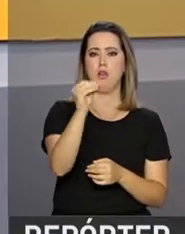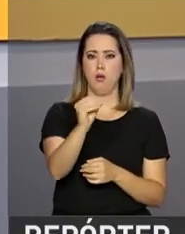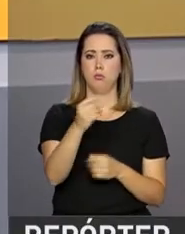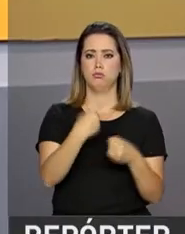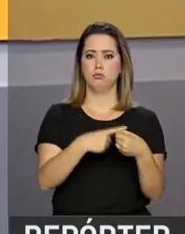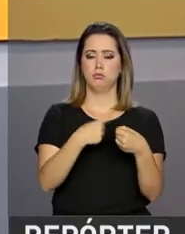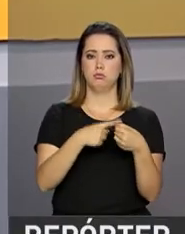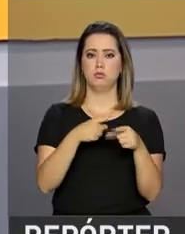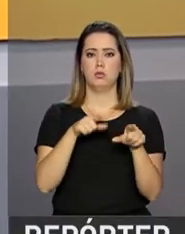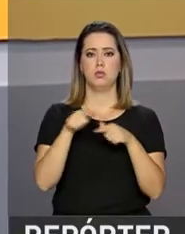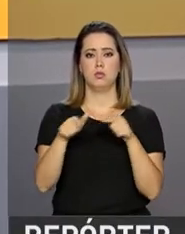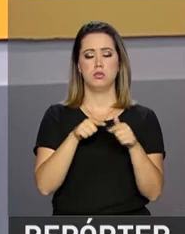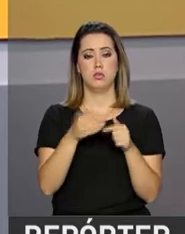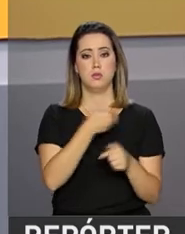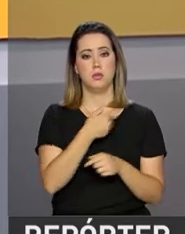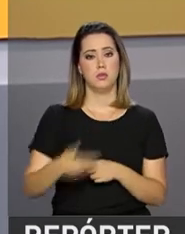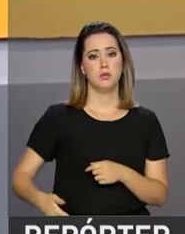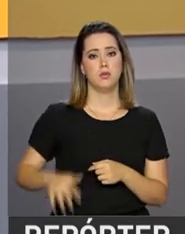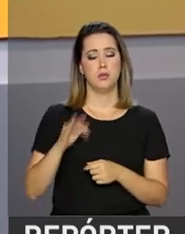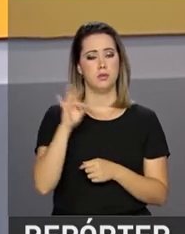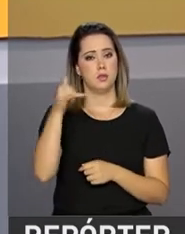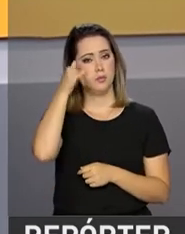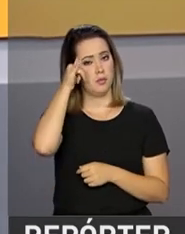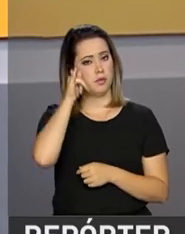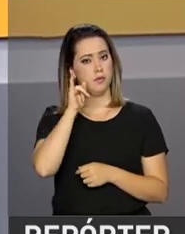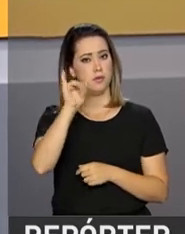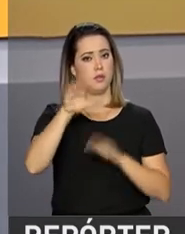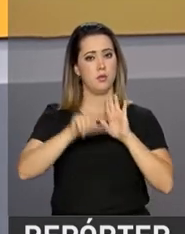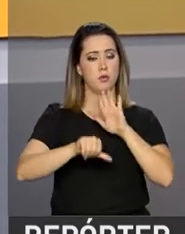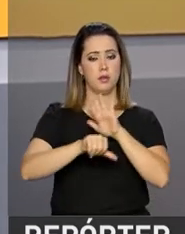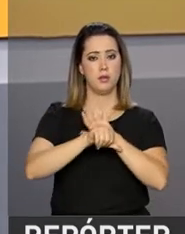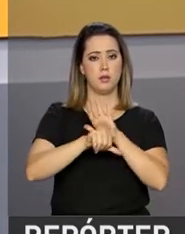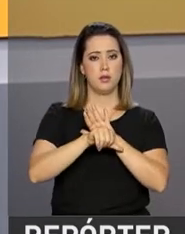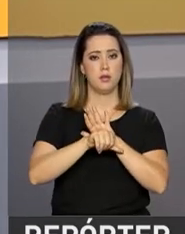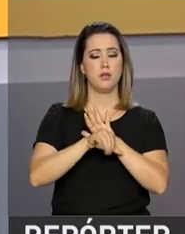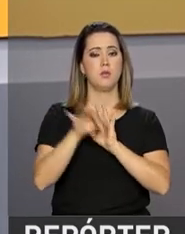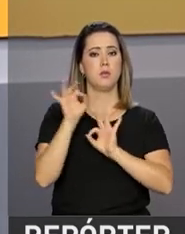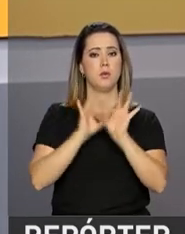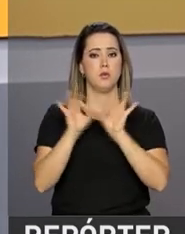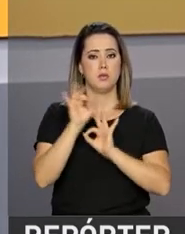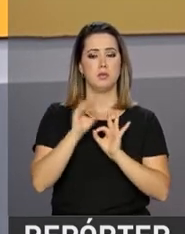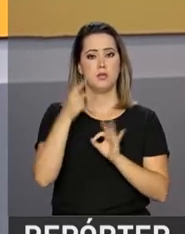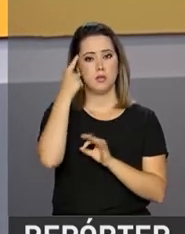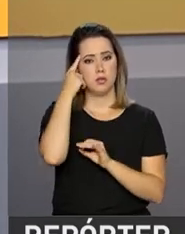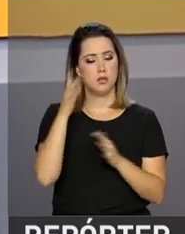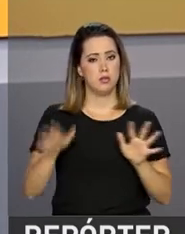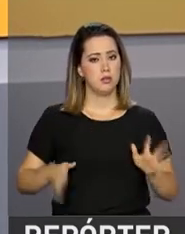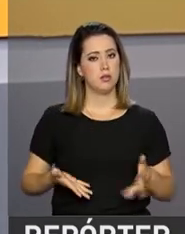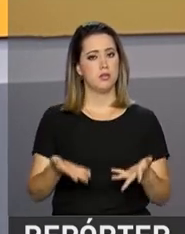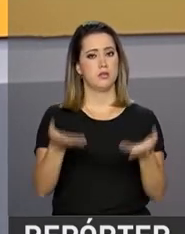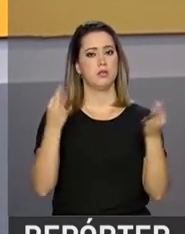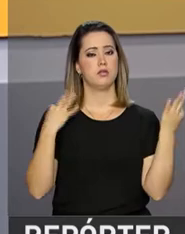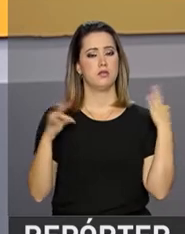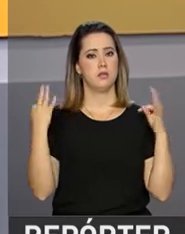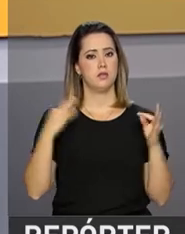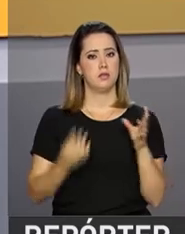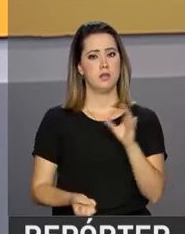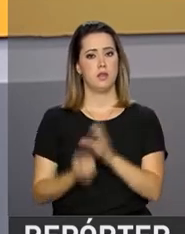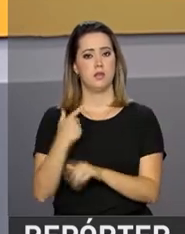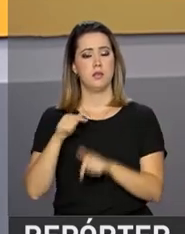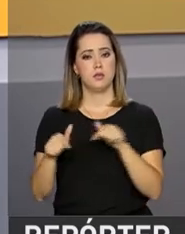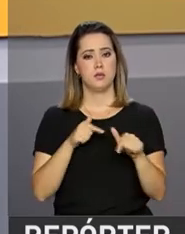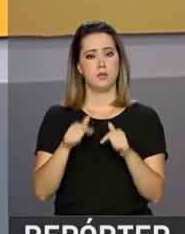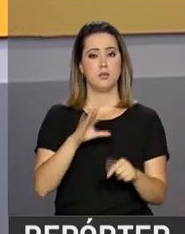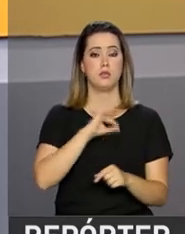ministro, além das ações do governo federal para combater o crime organizado, a ideia é incentivar o turismo e a geração de emprego